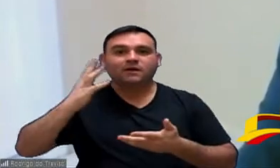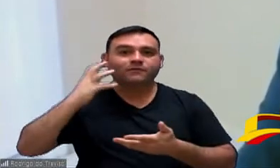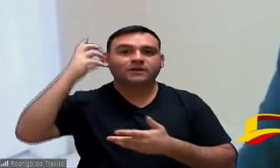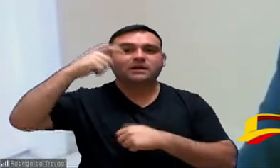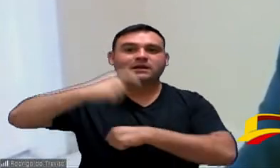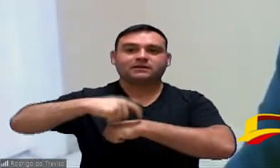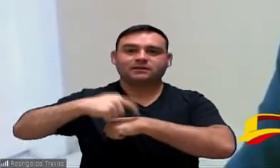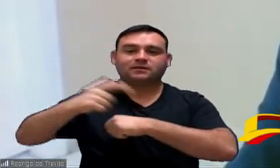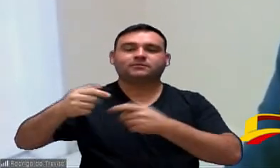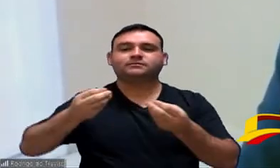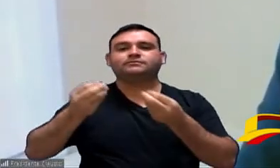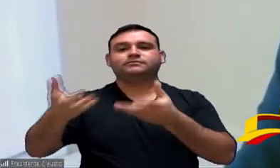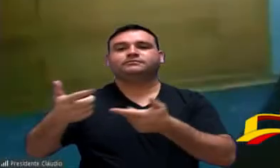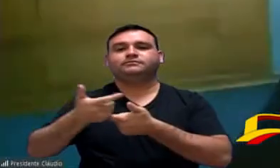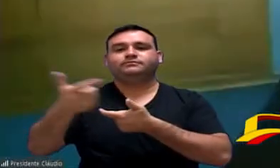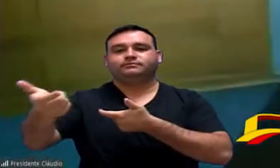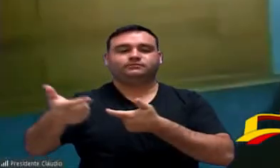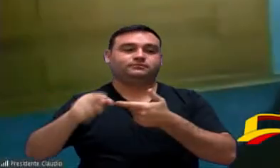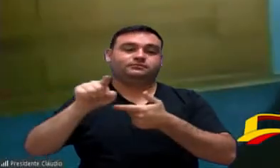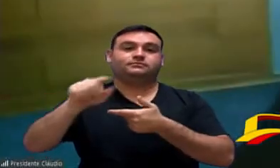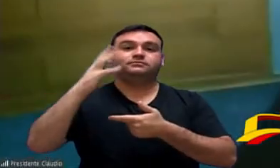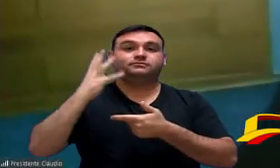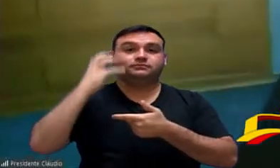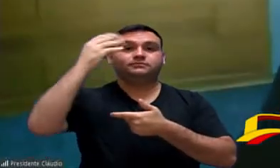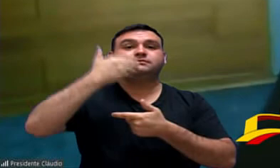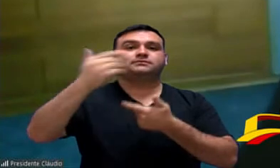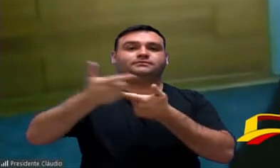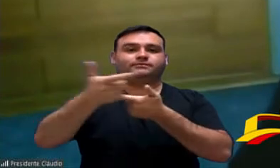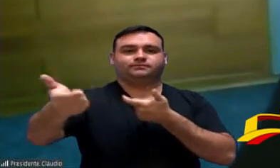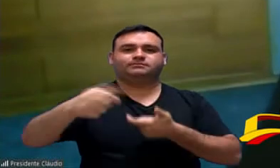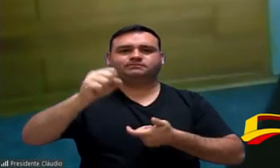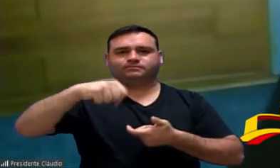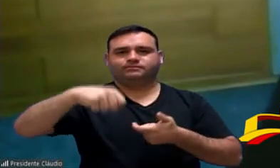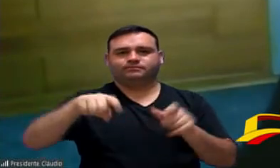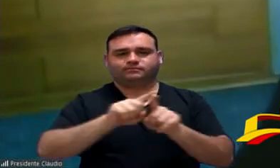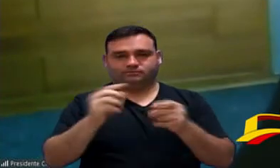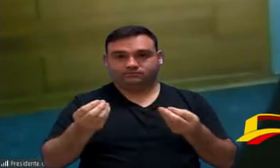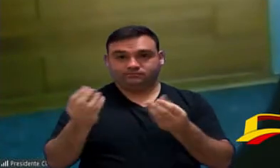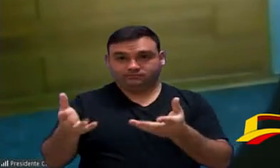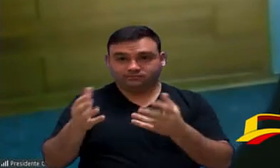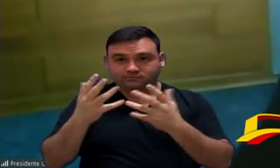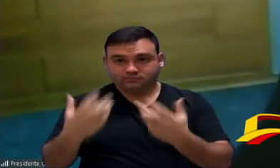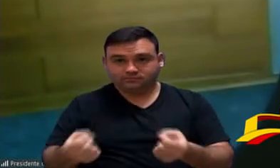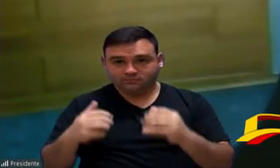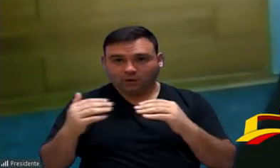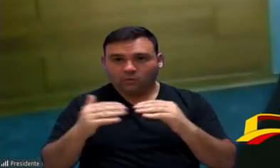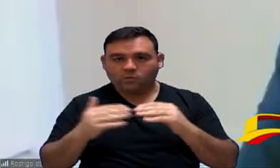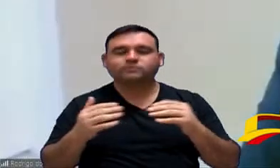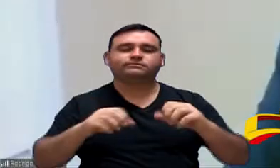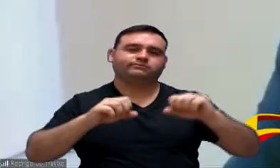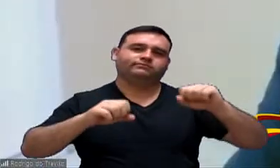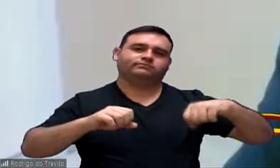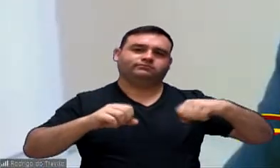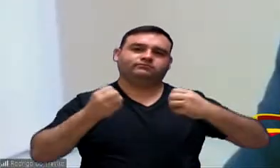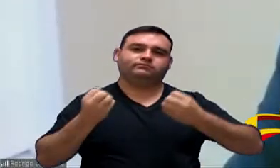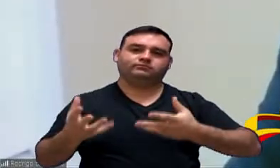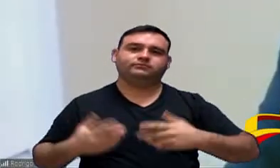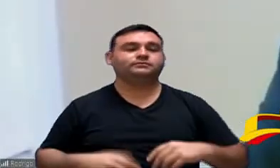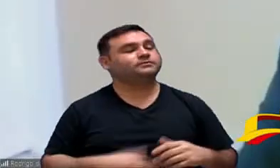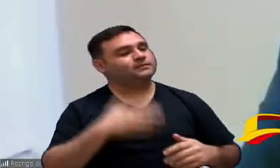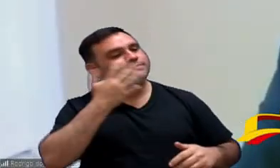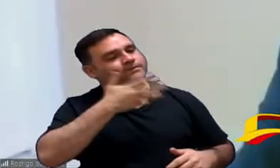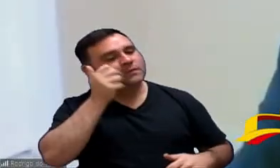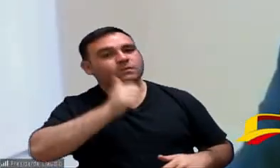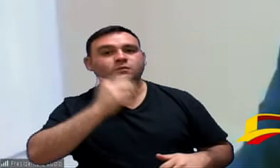né? Passar para ela. A Fernanda está pedindo a parte de Vossa Excelência. Vossa Excelência cede a parte para ela. Sim. Tem a